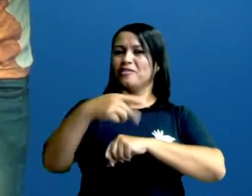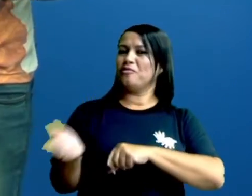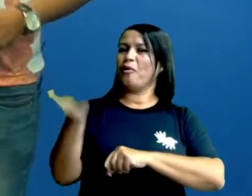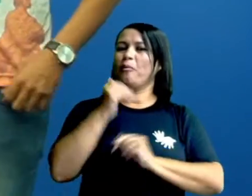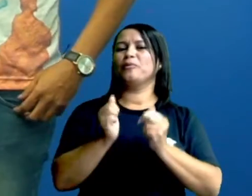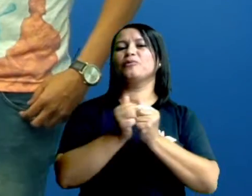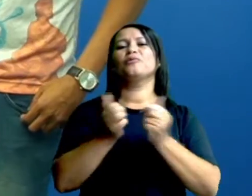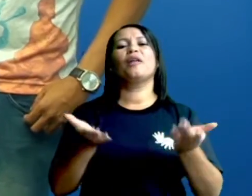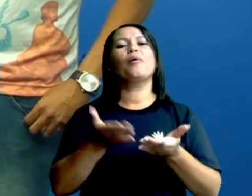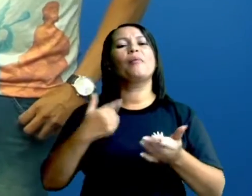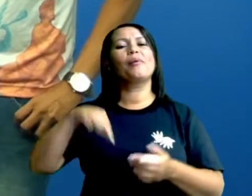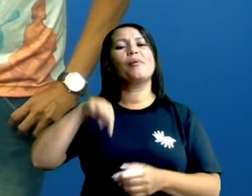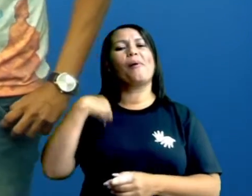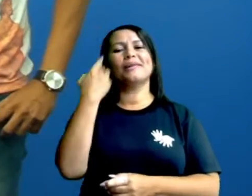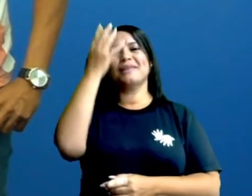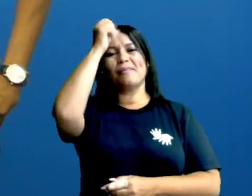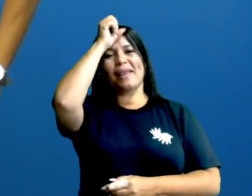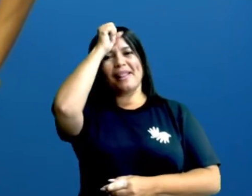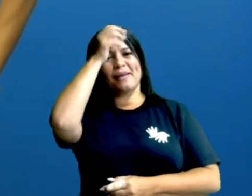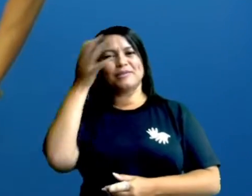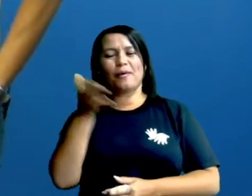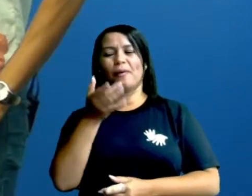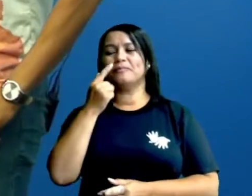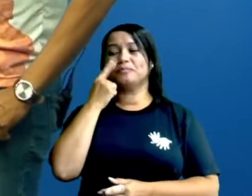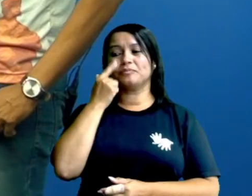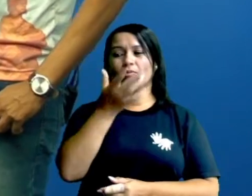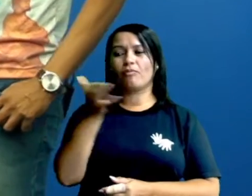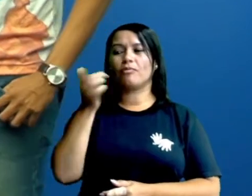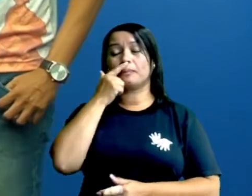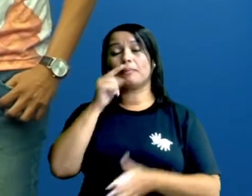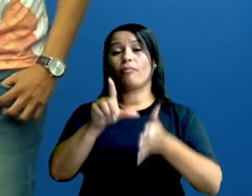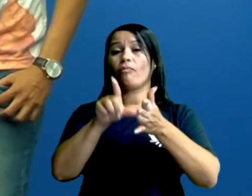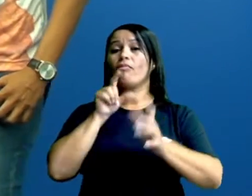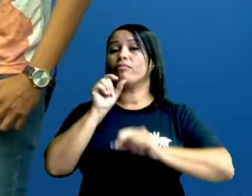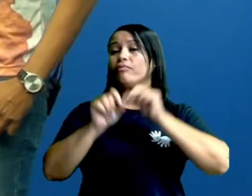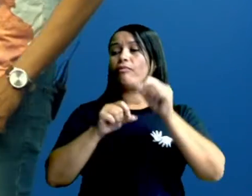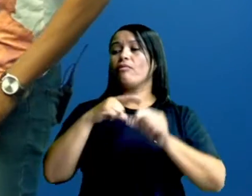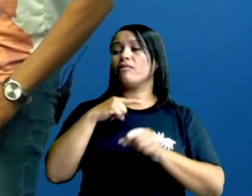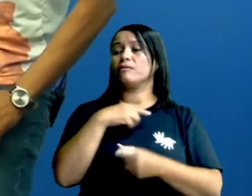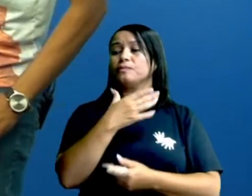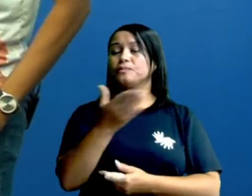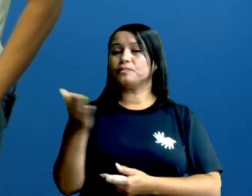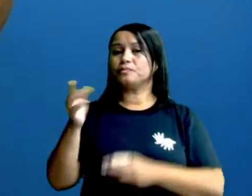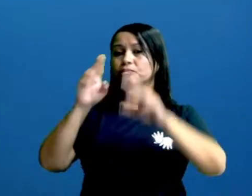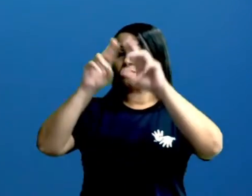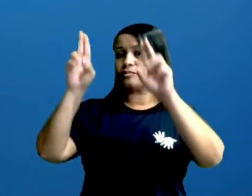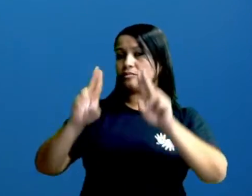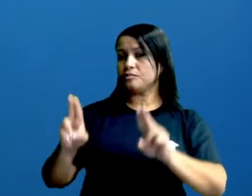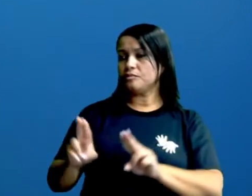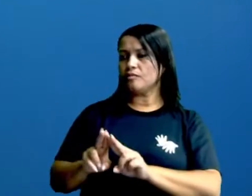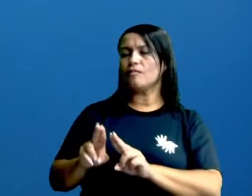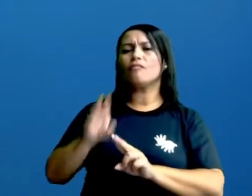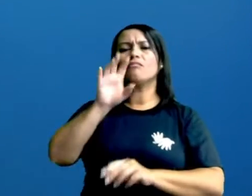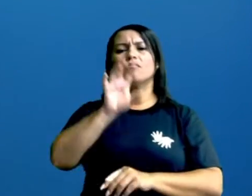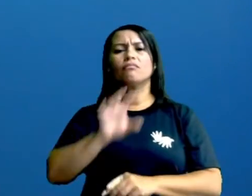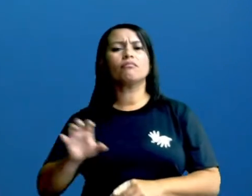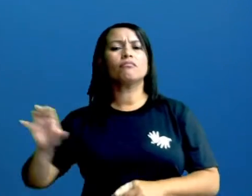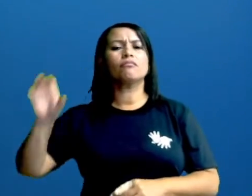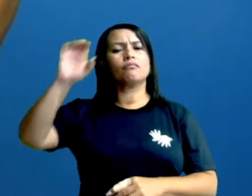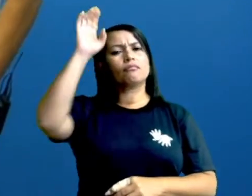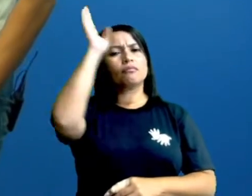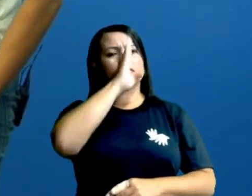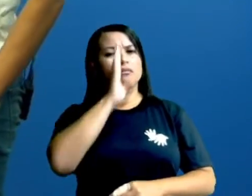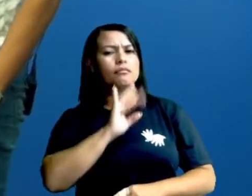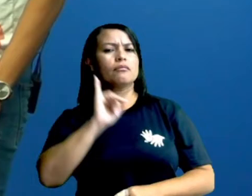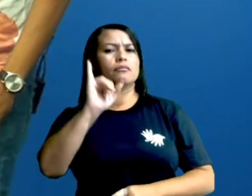comigo agora para aprender sobre o Sudeste. Então veja só, antes de mais nada, aqui o mapa das regiões brasileiras, né, instituídas